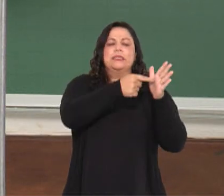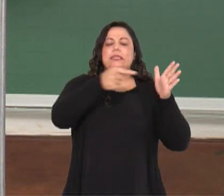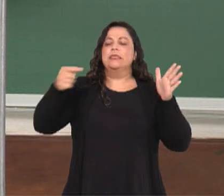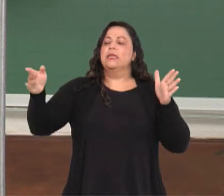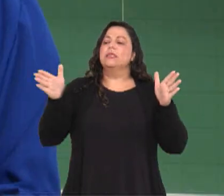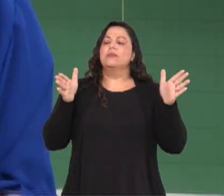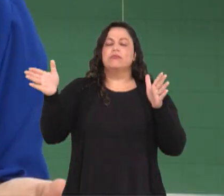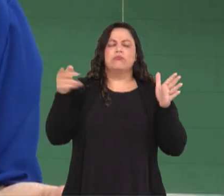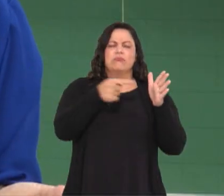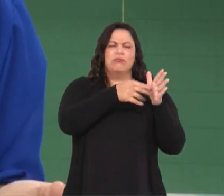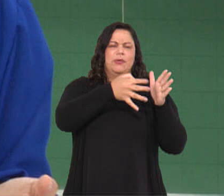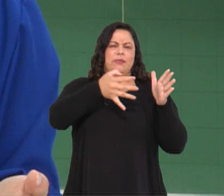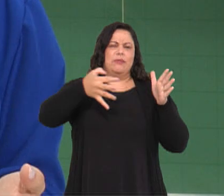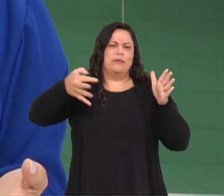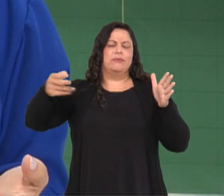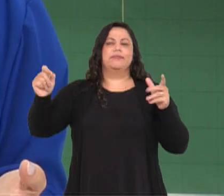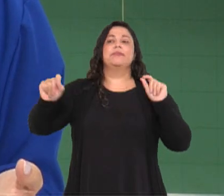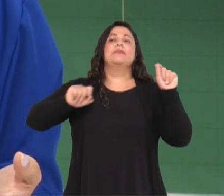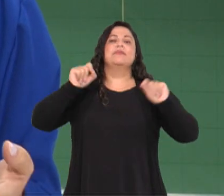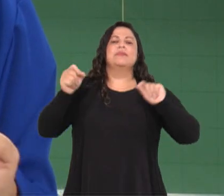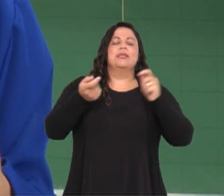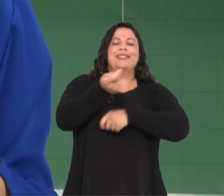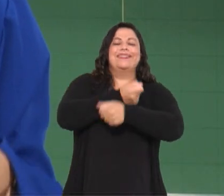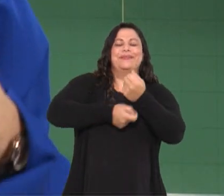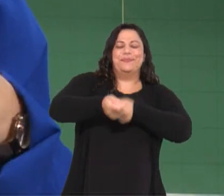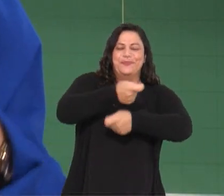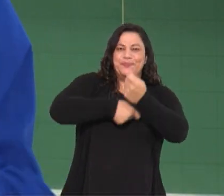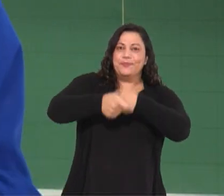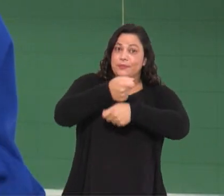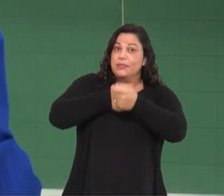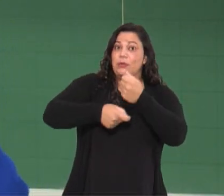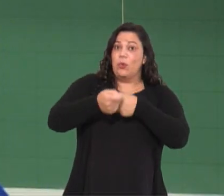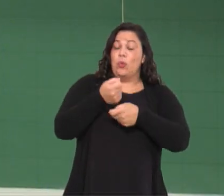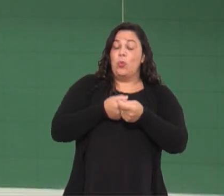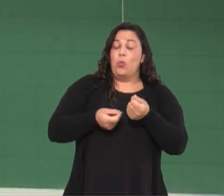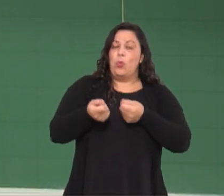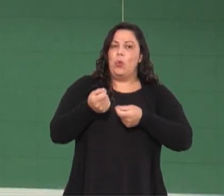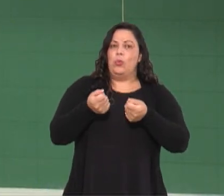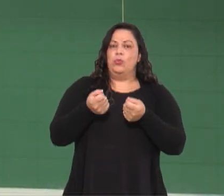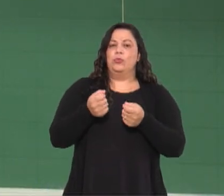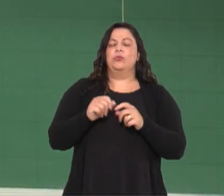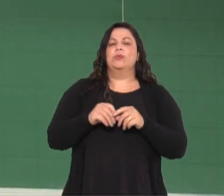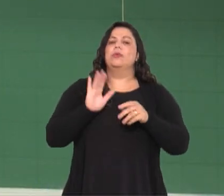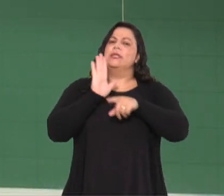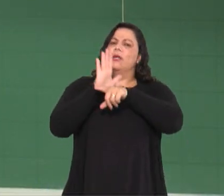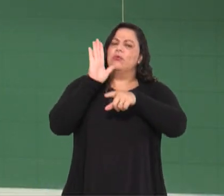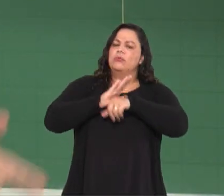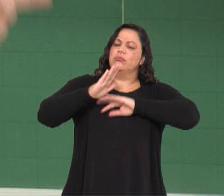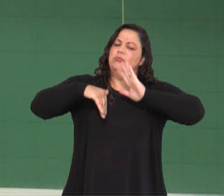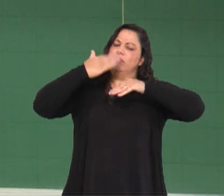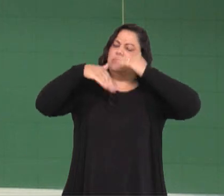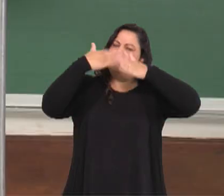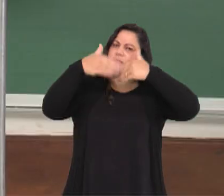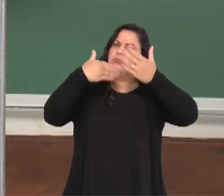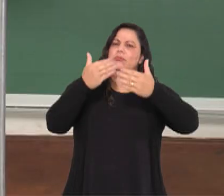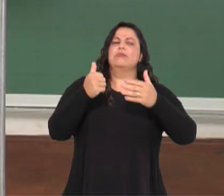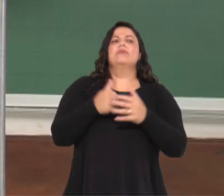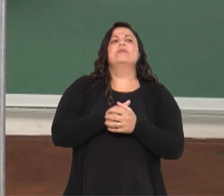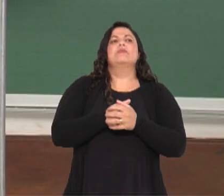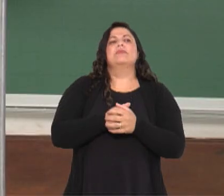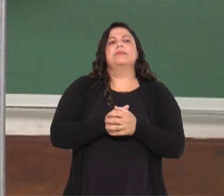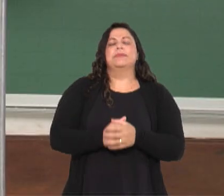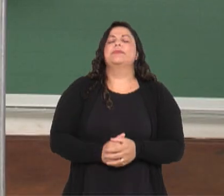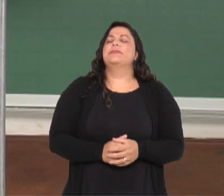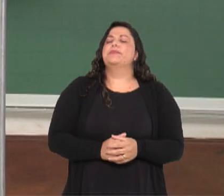que contribuíram para o desenvolvimento e a ocupação do território paranaense. Então, agora